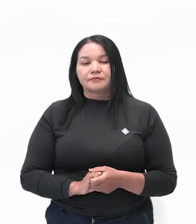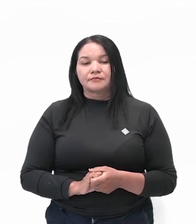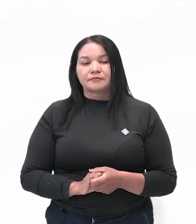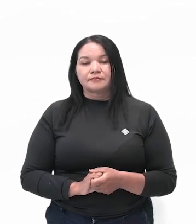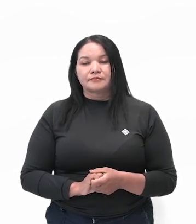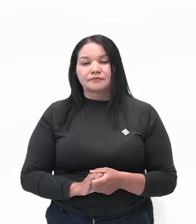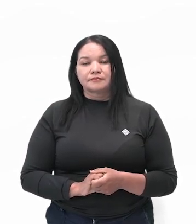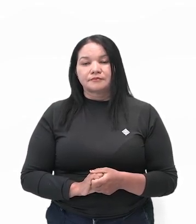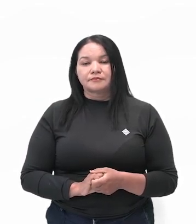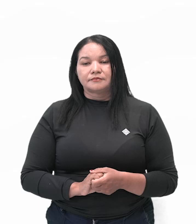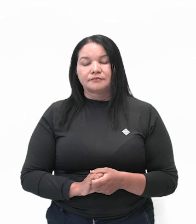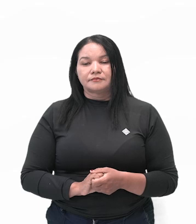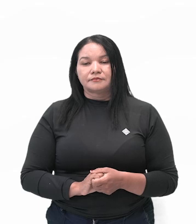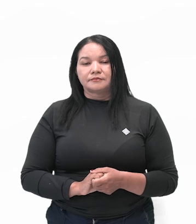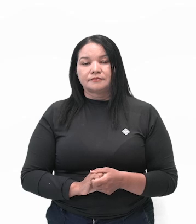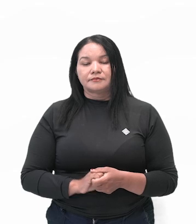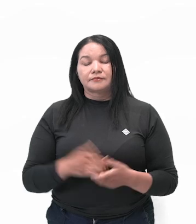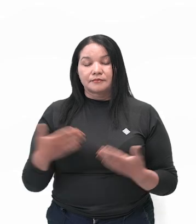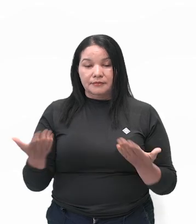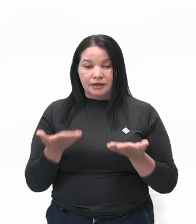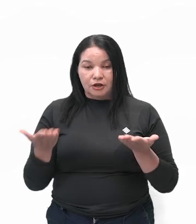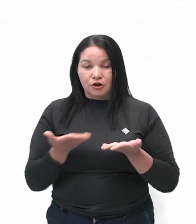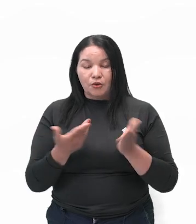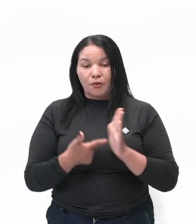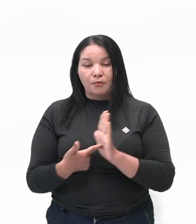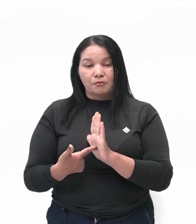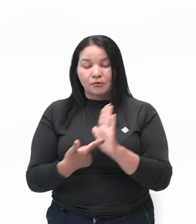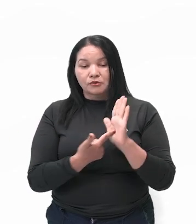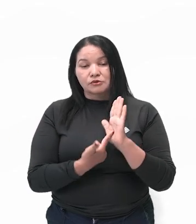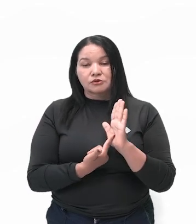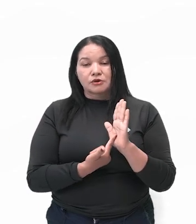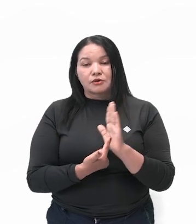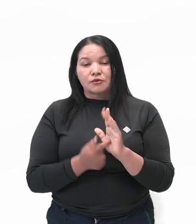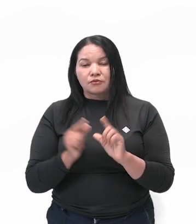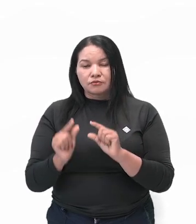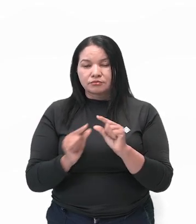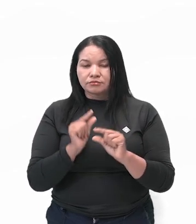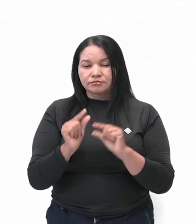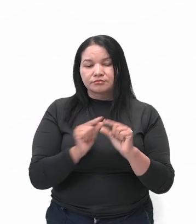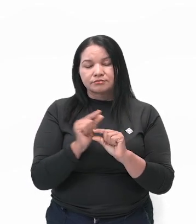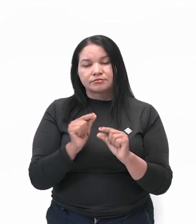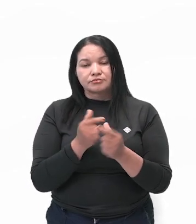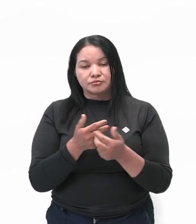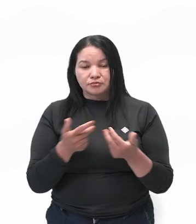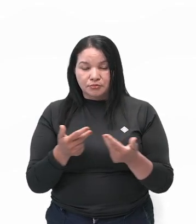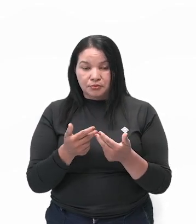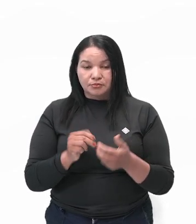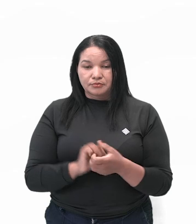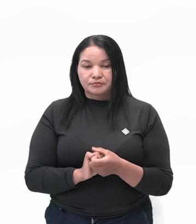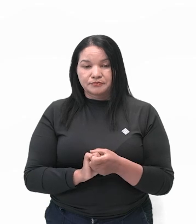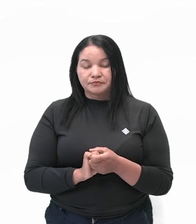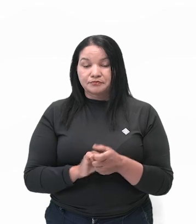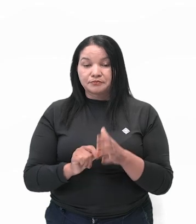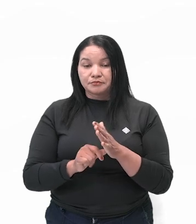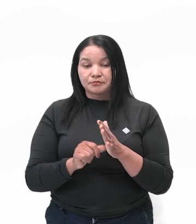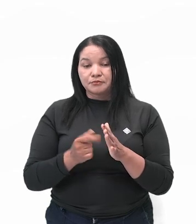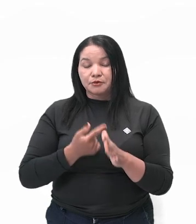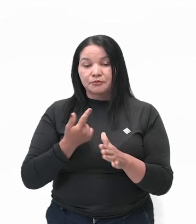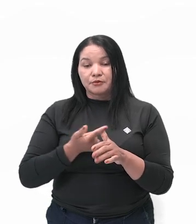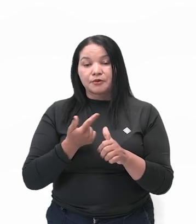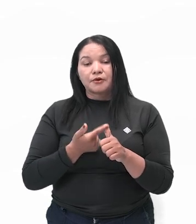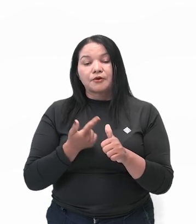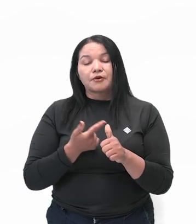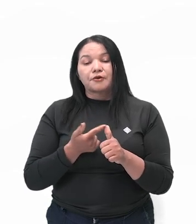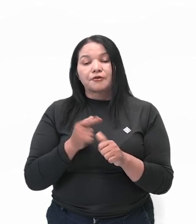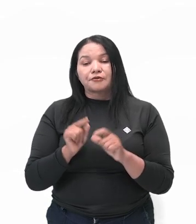lá. Eu vou mostrando aqui para vocês, aos poucos, algumas coisas. Primeiro, vamos lembrar aí da